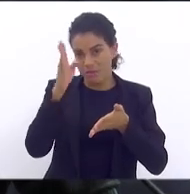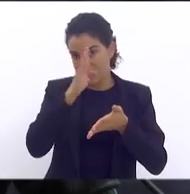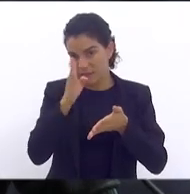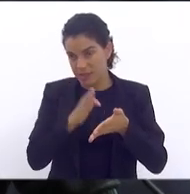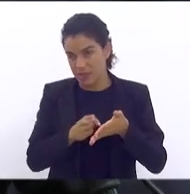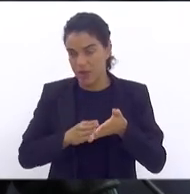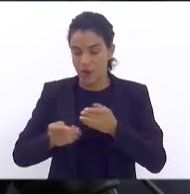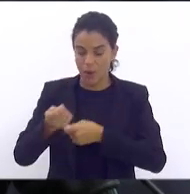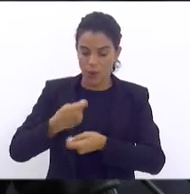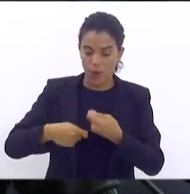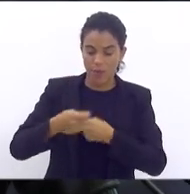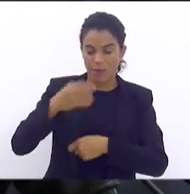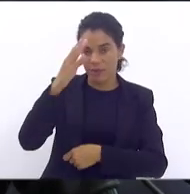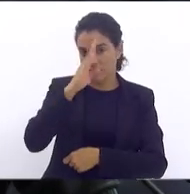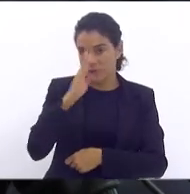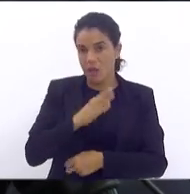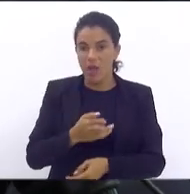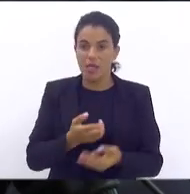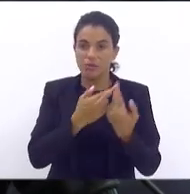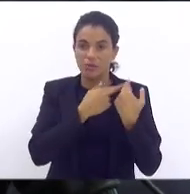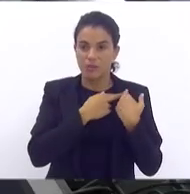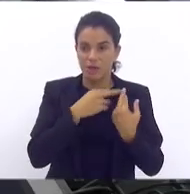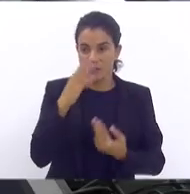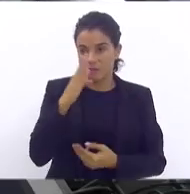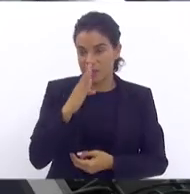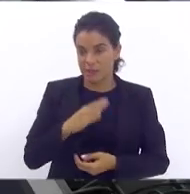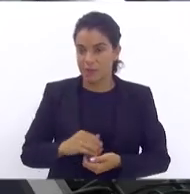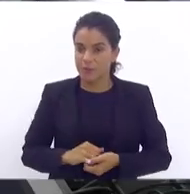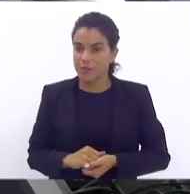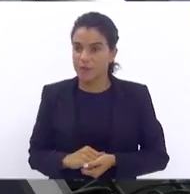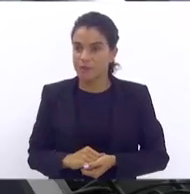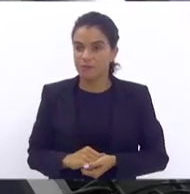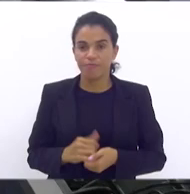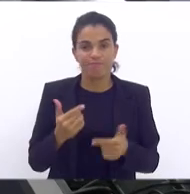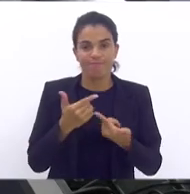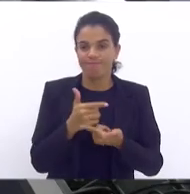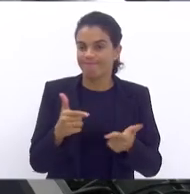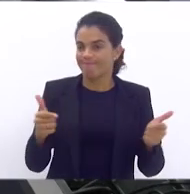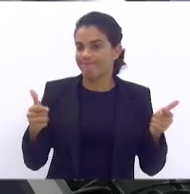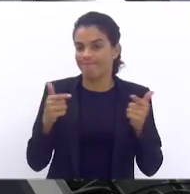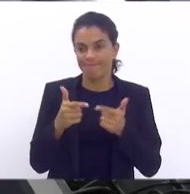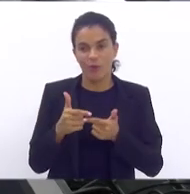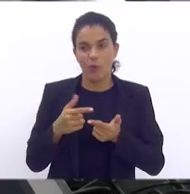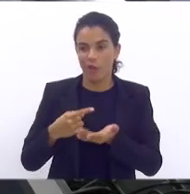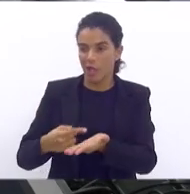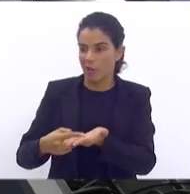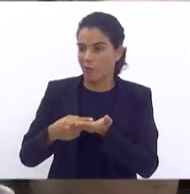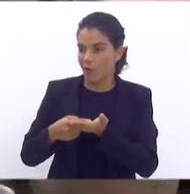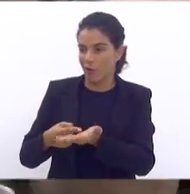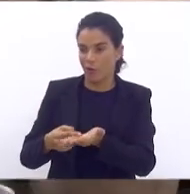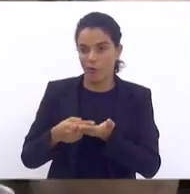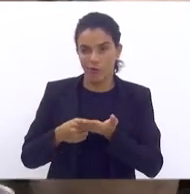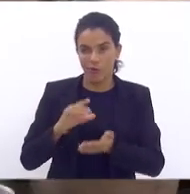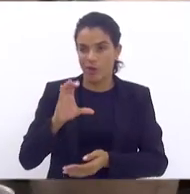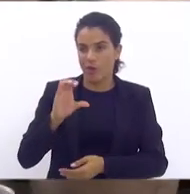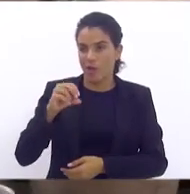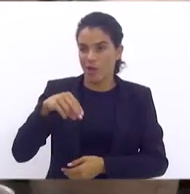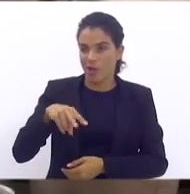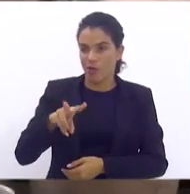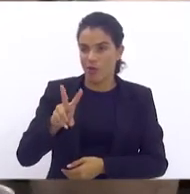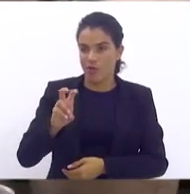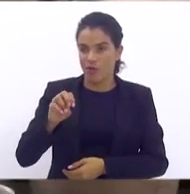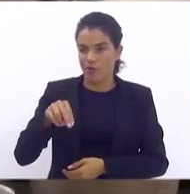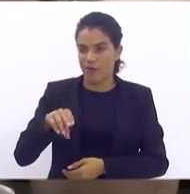exclusiva brasileira, precisa de um responsável nacional. Infelizmente, isso não está previsto na convenção, deputado. Então, o Brasil,